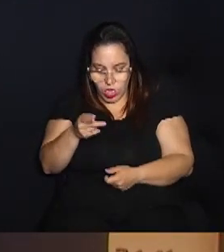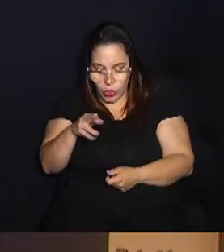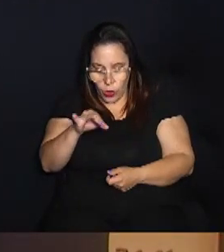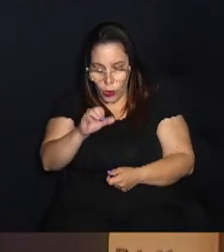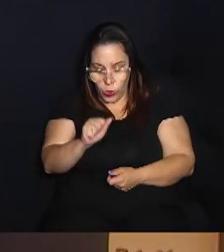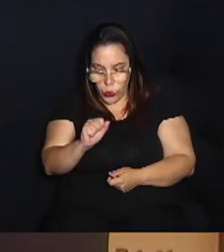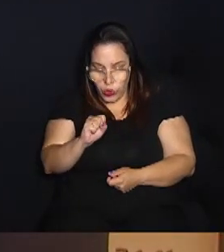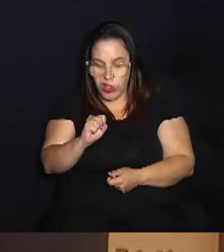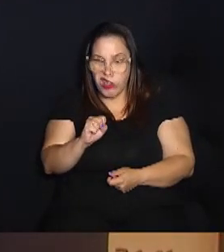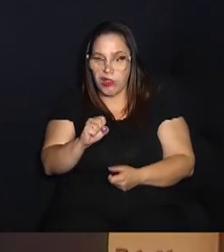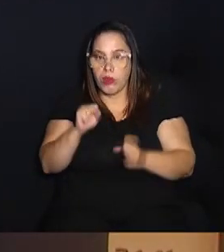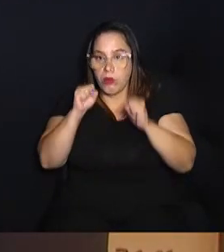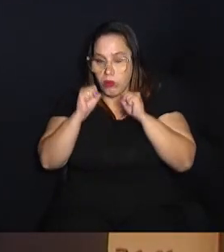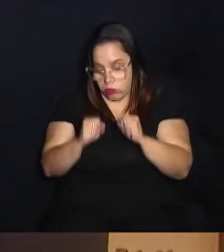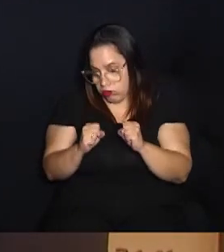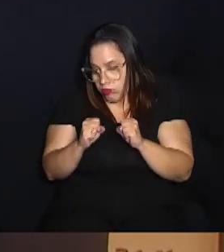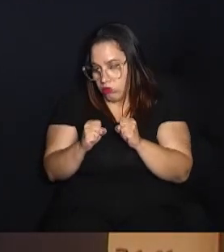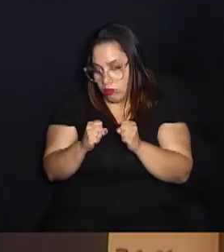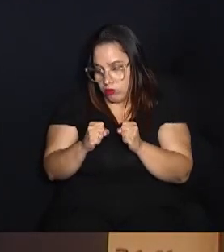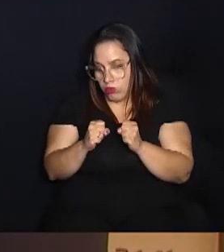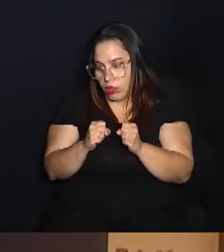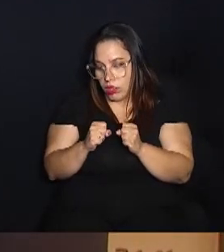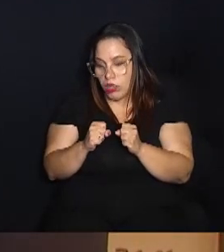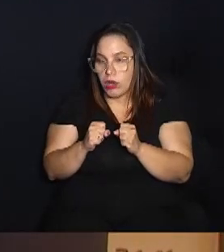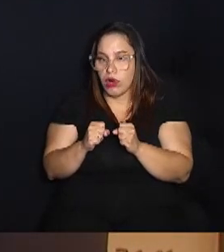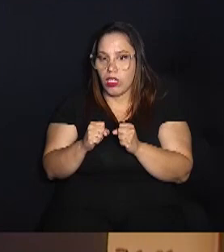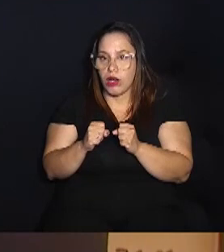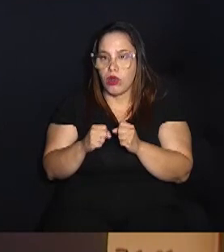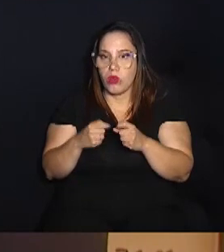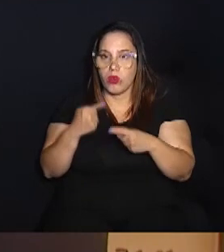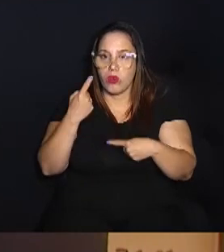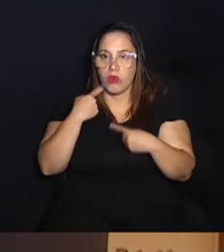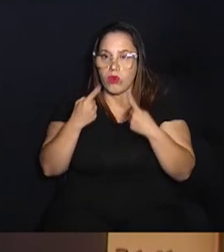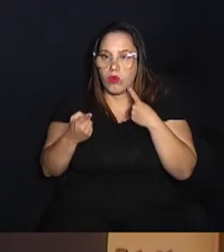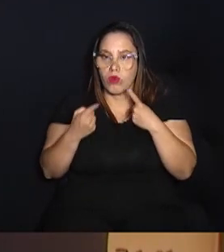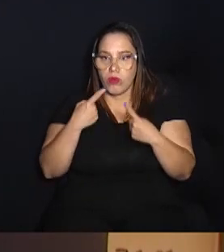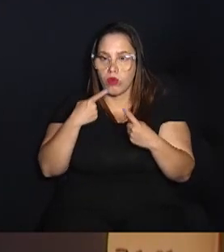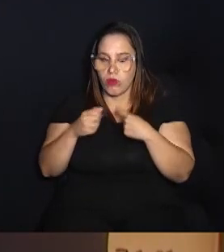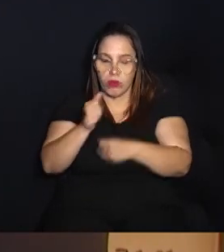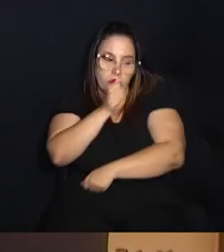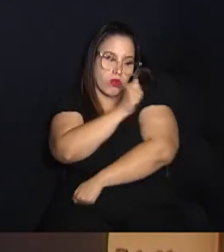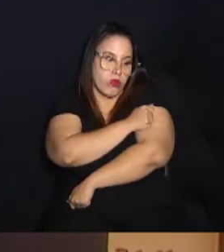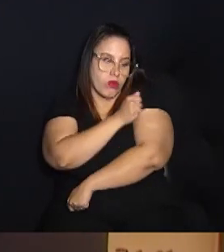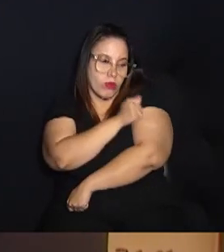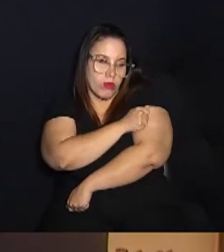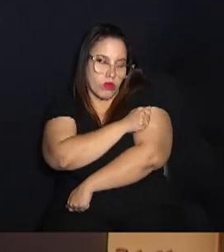universo possivelmente serão, a partir do diálogo com os estudantes,